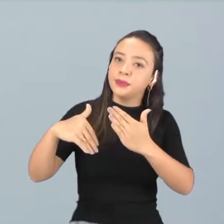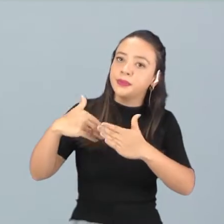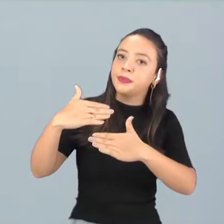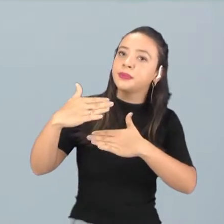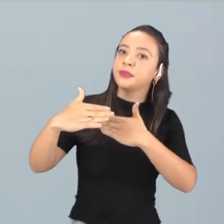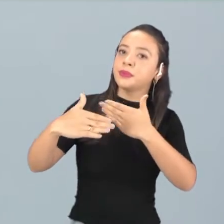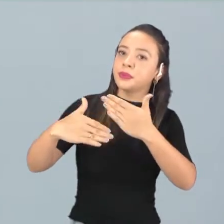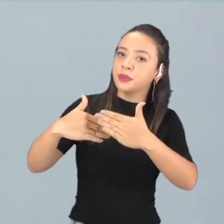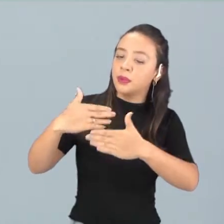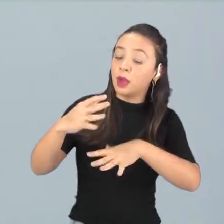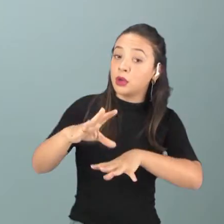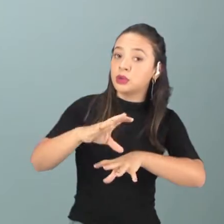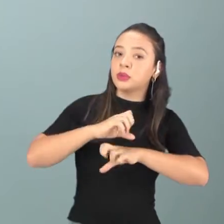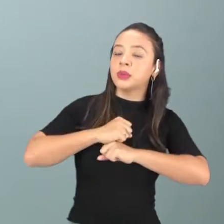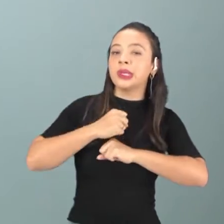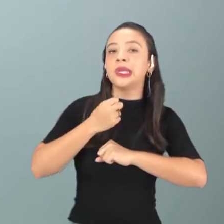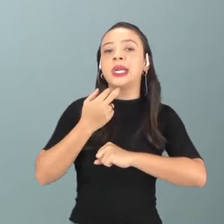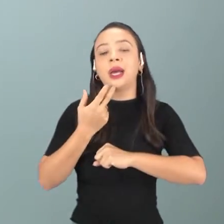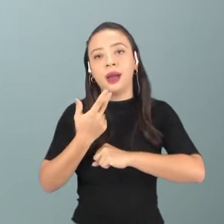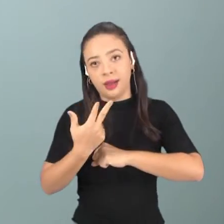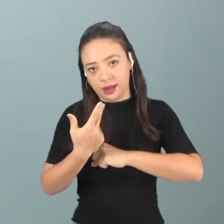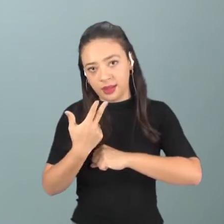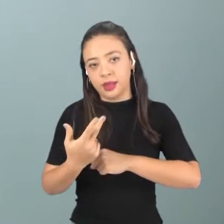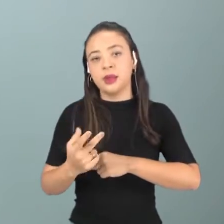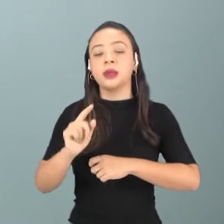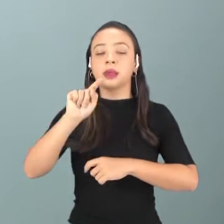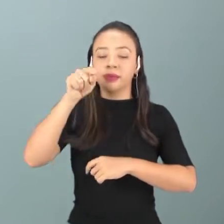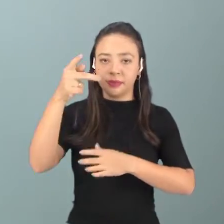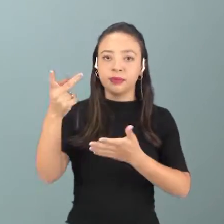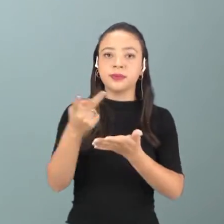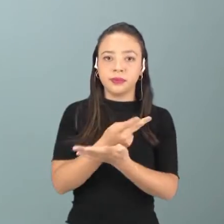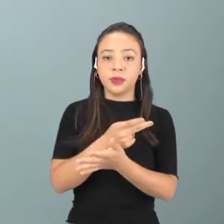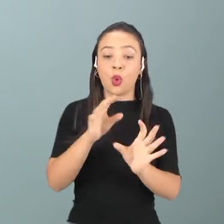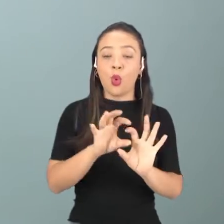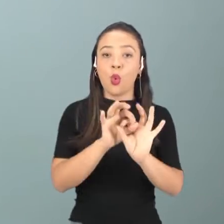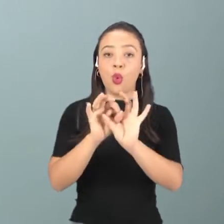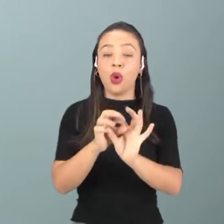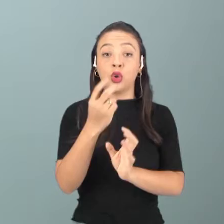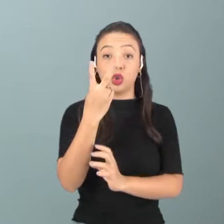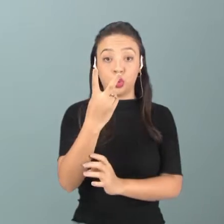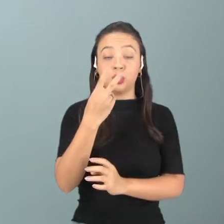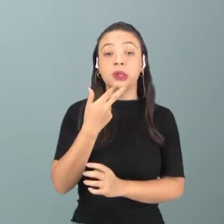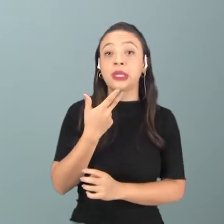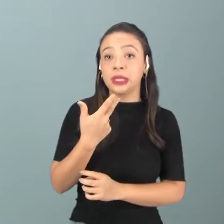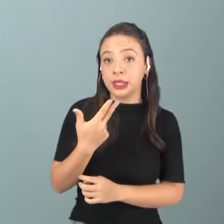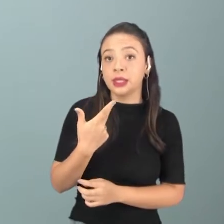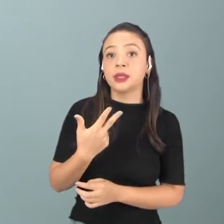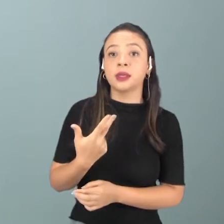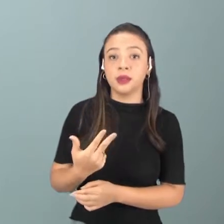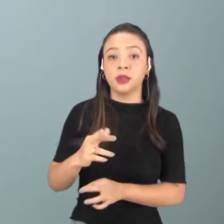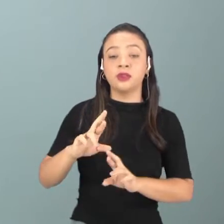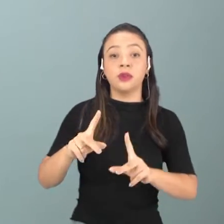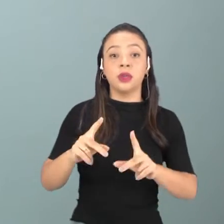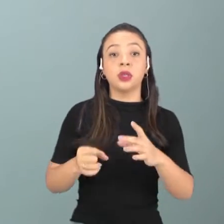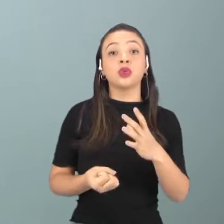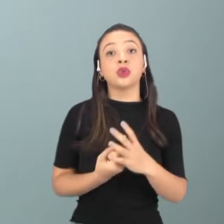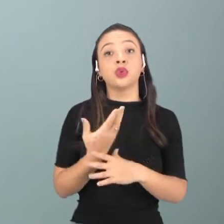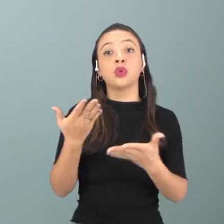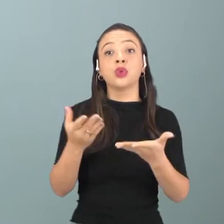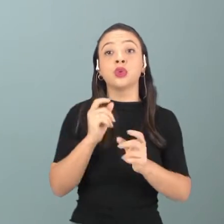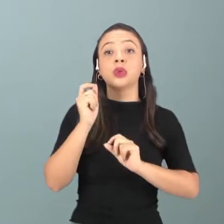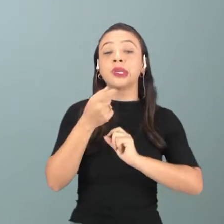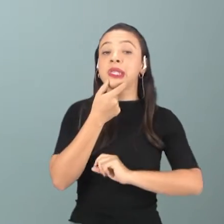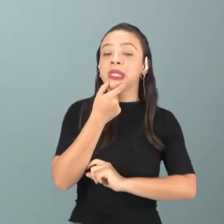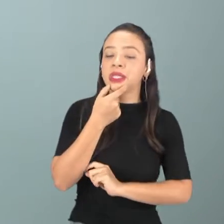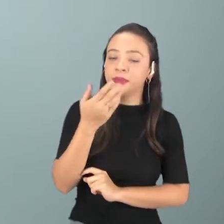que demora muitos e muitos anos para acontecer, mas que aconteceu a fusão dessas duas línguas, né, e aí deu origem ao que nós chamamos de